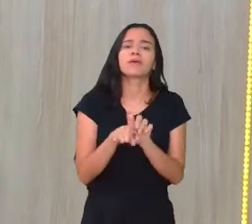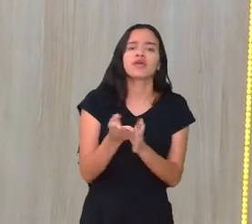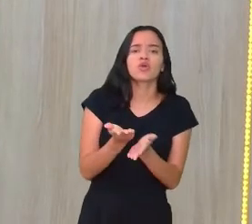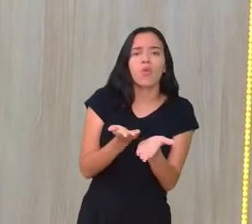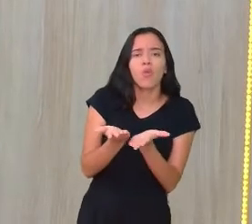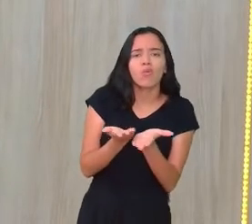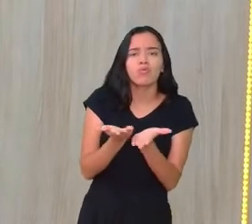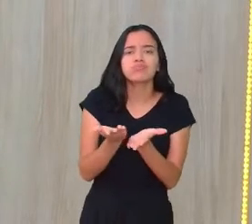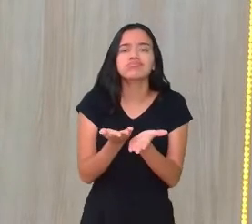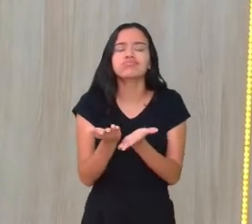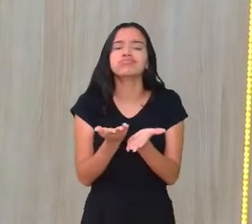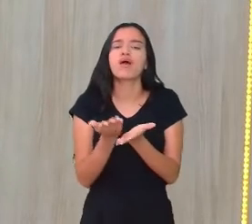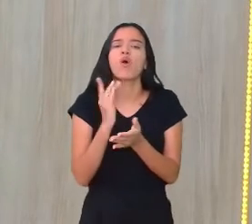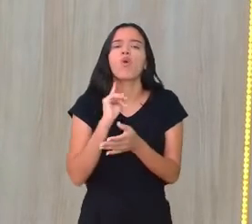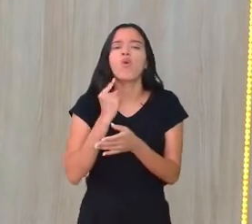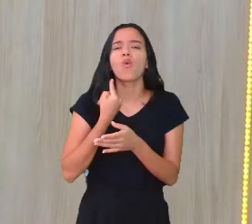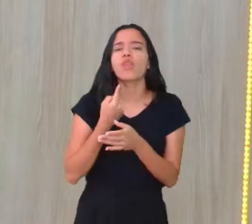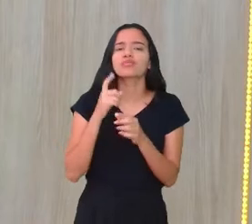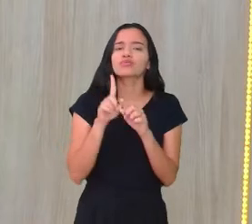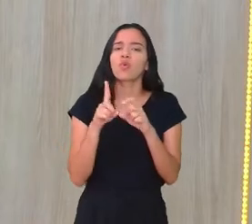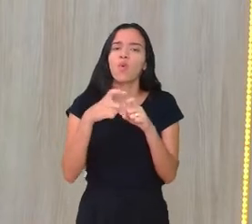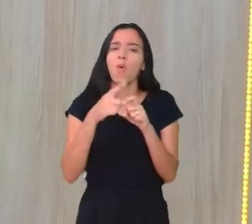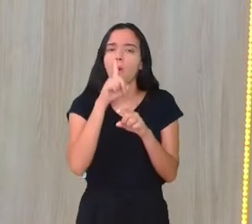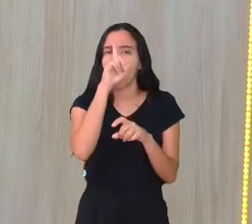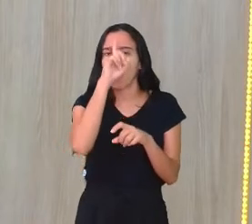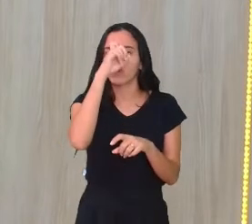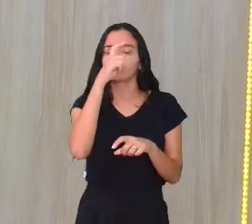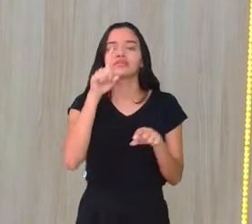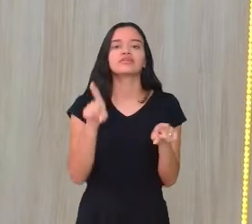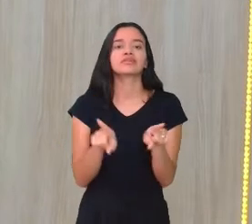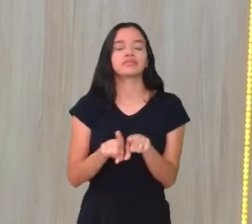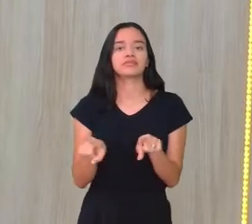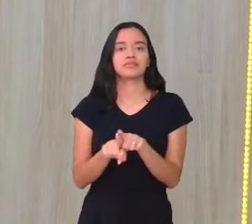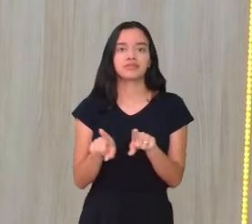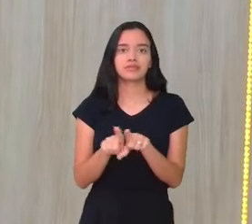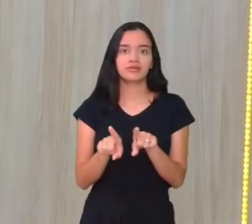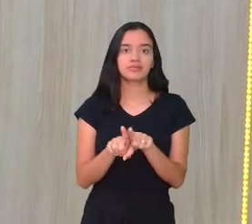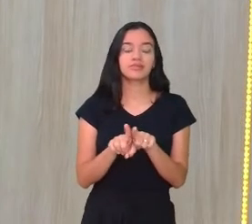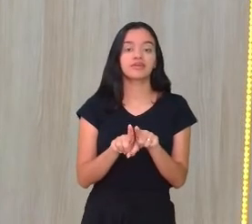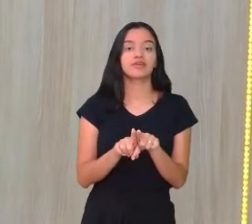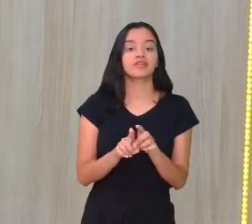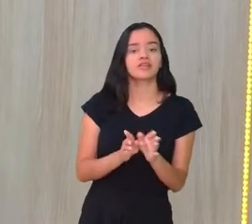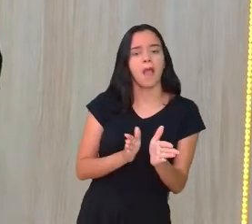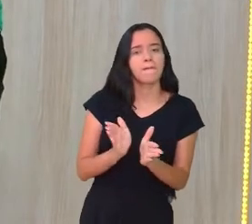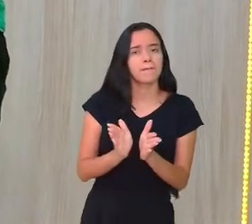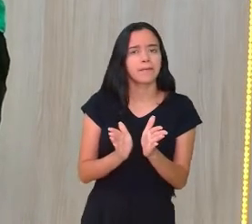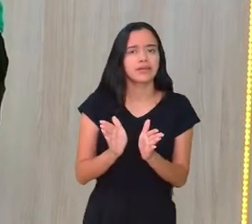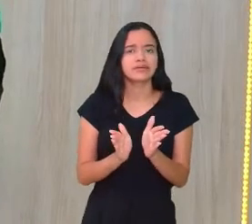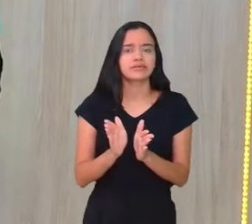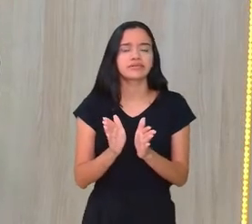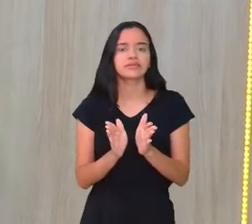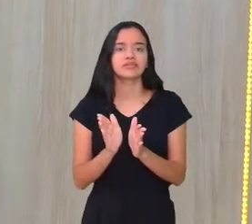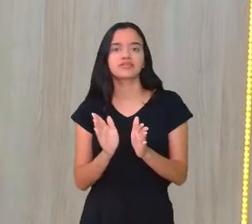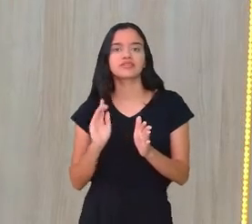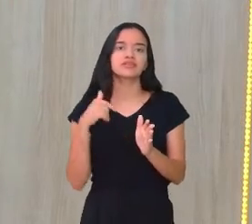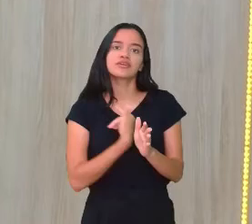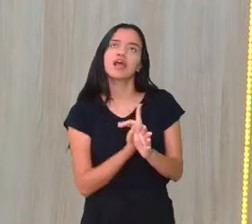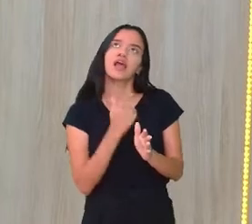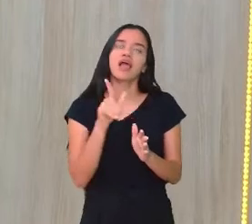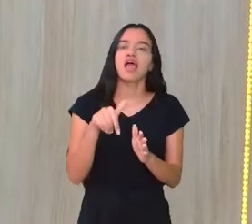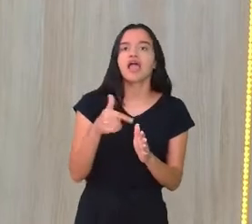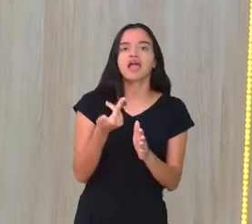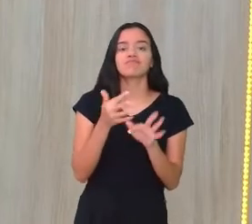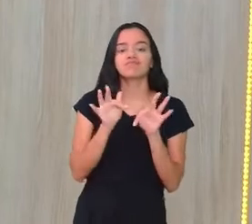lixo hospitalar. Então, tudo isso está dentro do saneamento básico, né? Nesse período aí que a gente está,